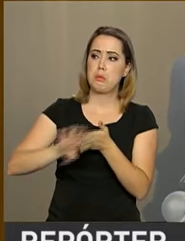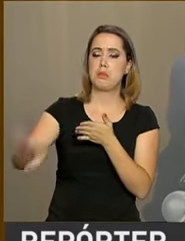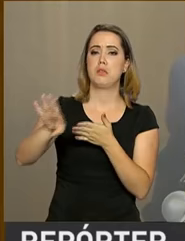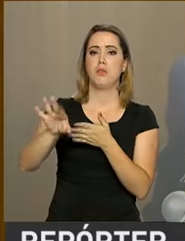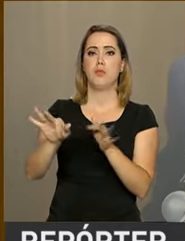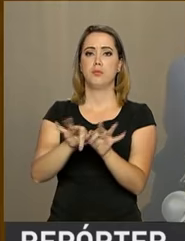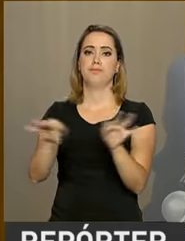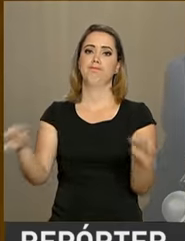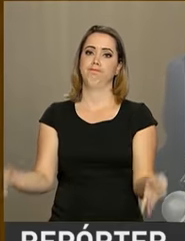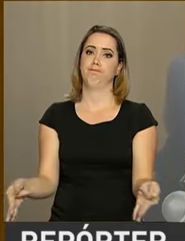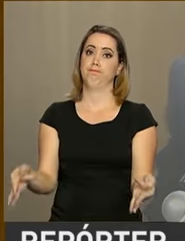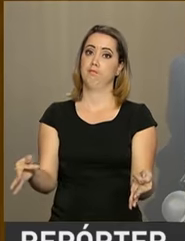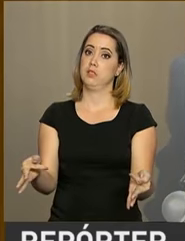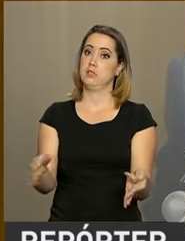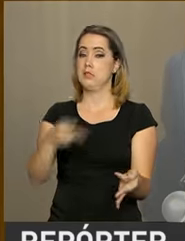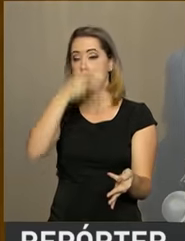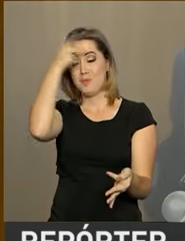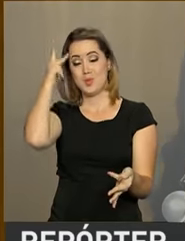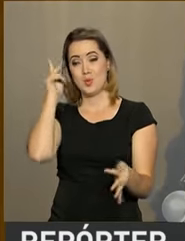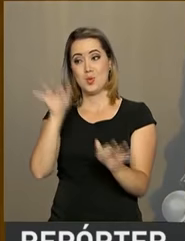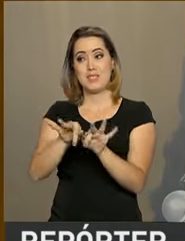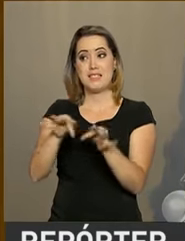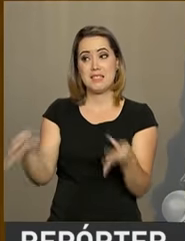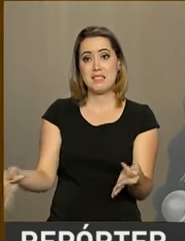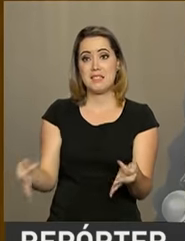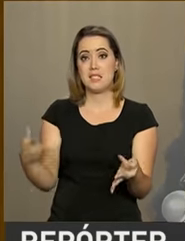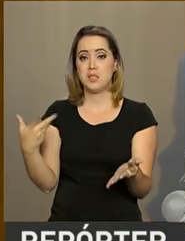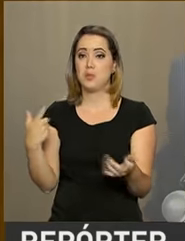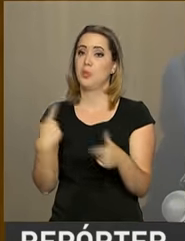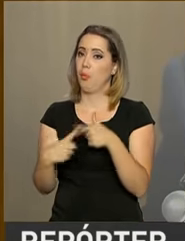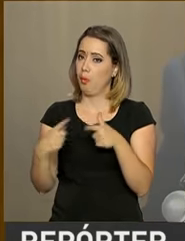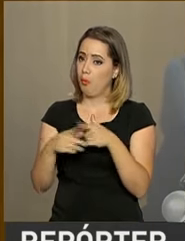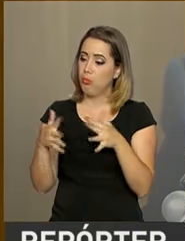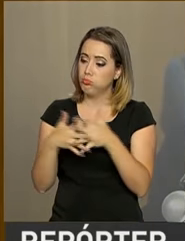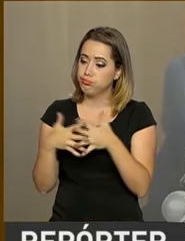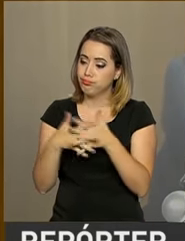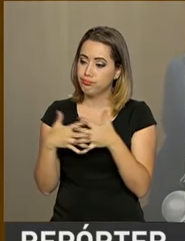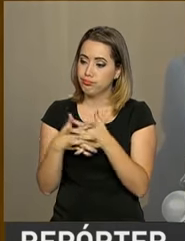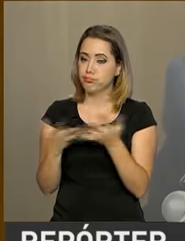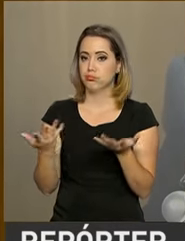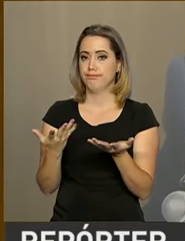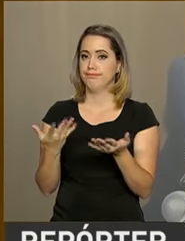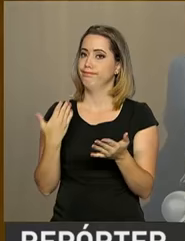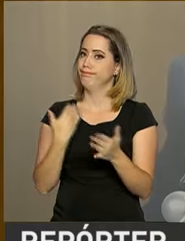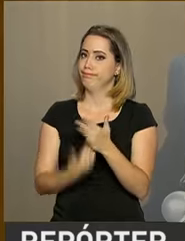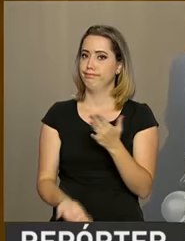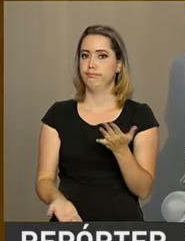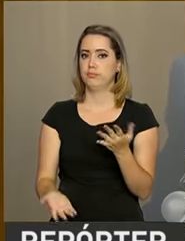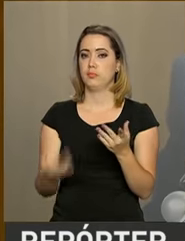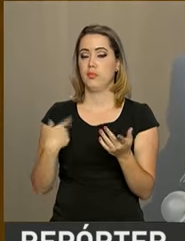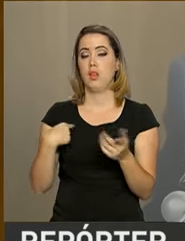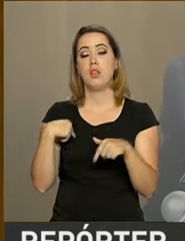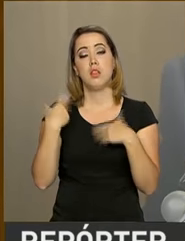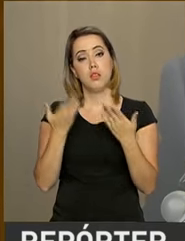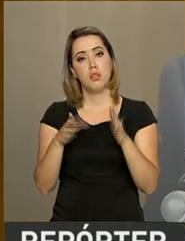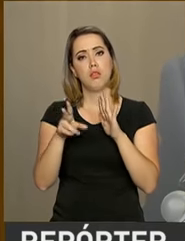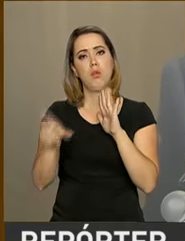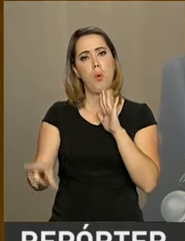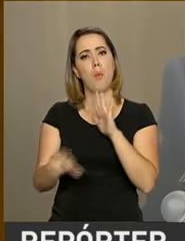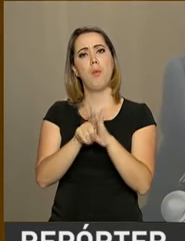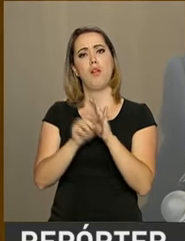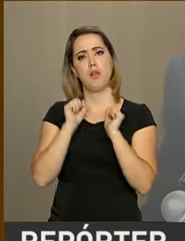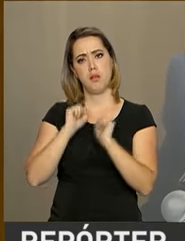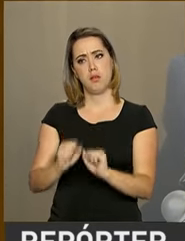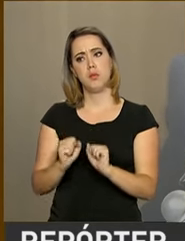simples e quem sai do simples cai no complicado não sobrevive Então dentro dessa diretriz uma lei foi aprovada